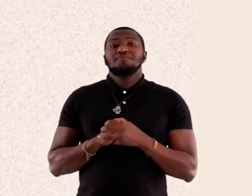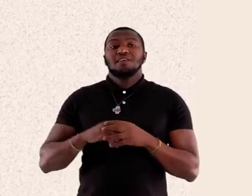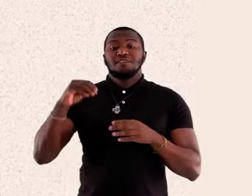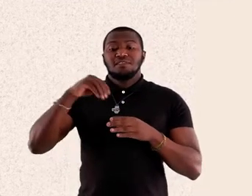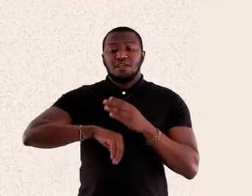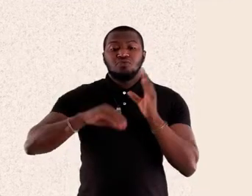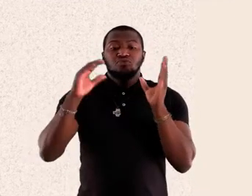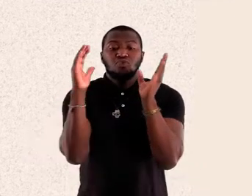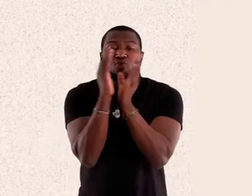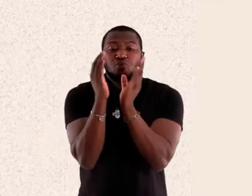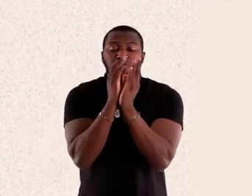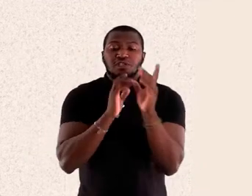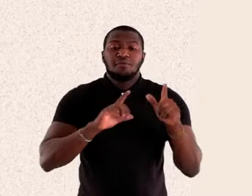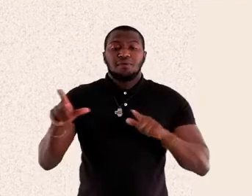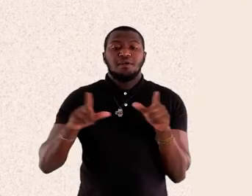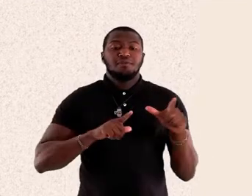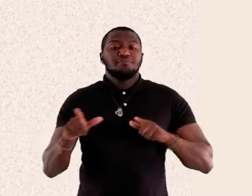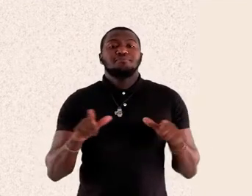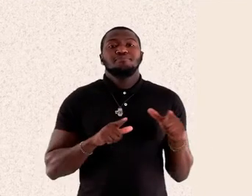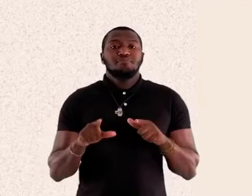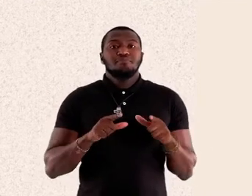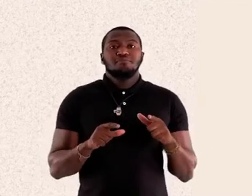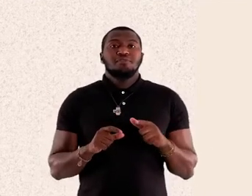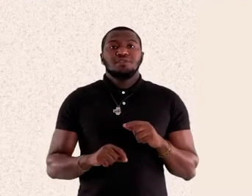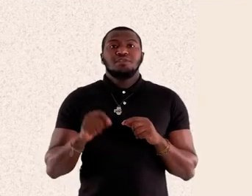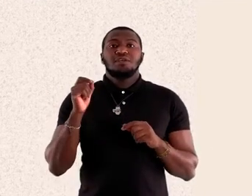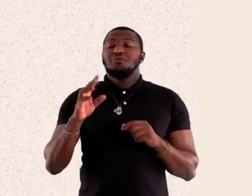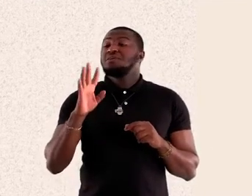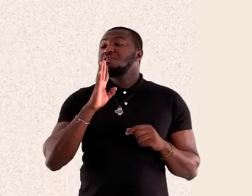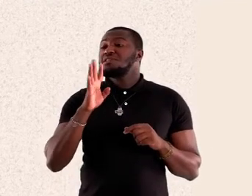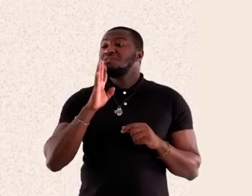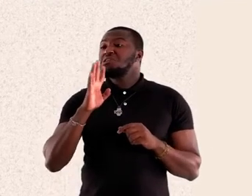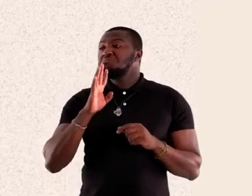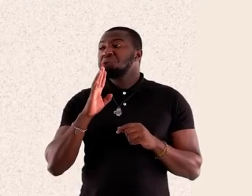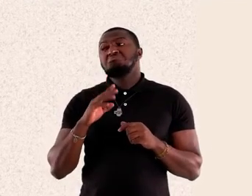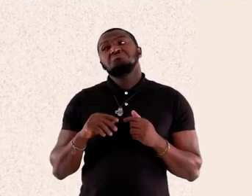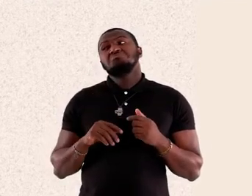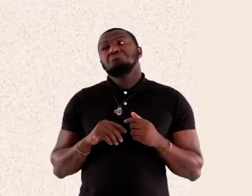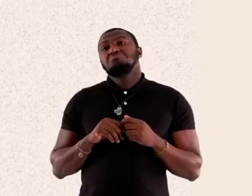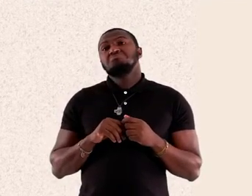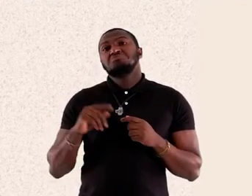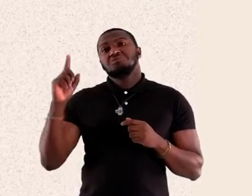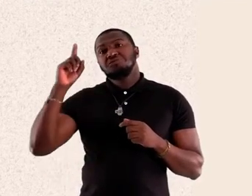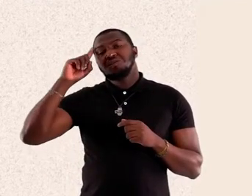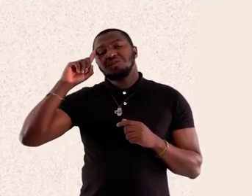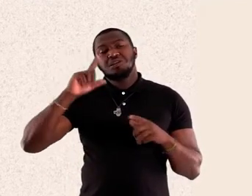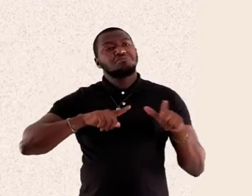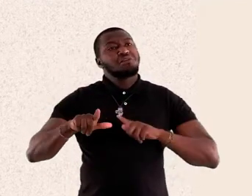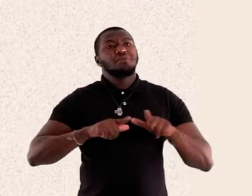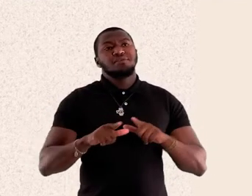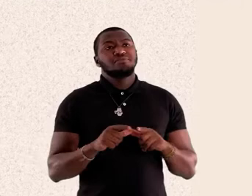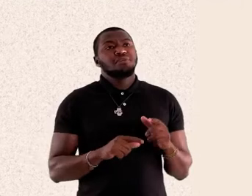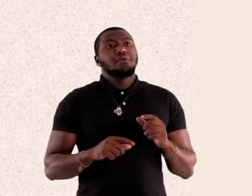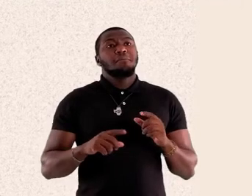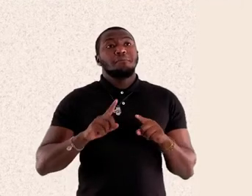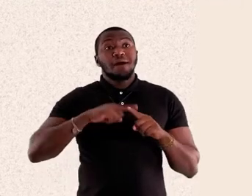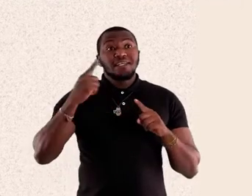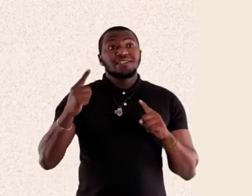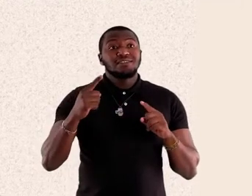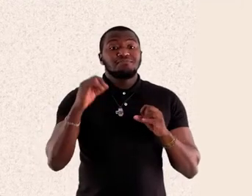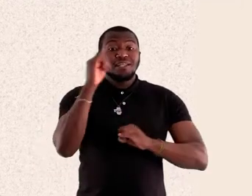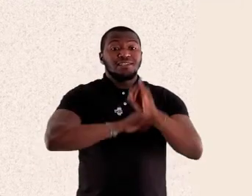de grupos de trabalho aqui nós só nos conhecemos e o nosso contato era virtual